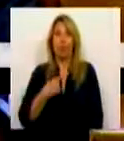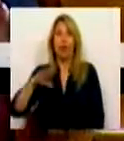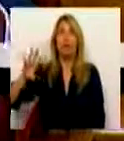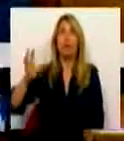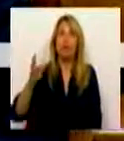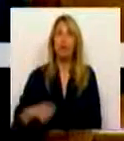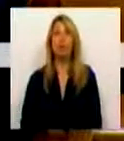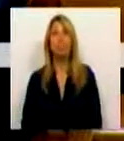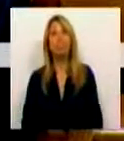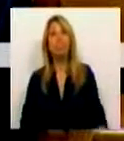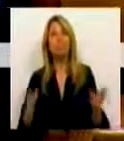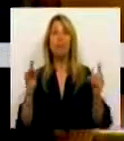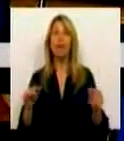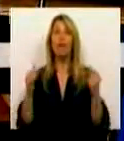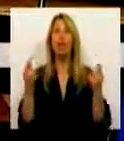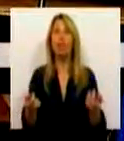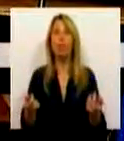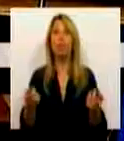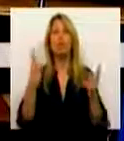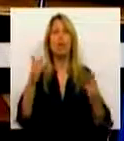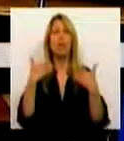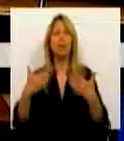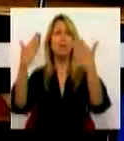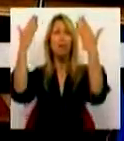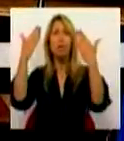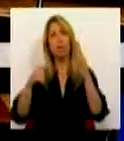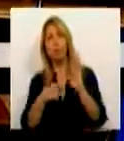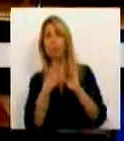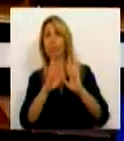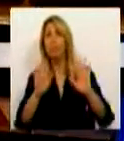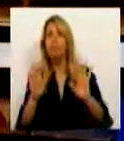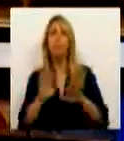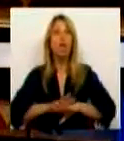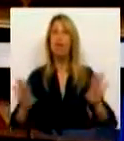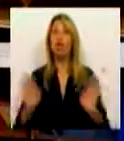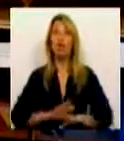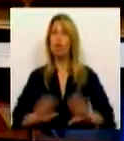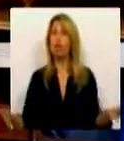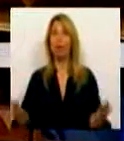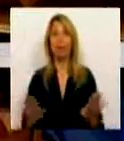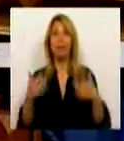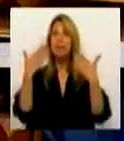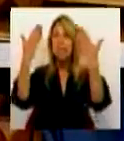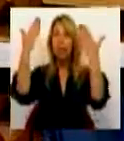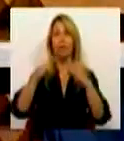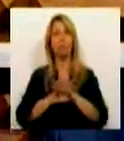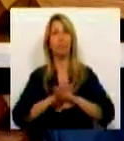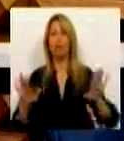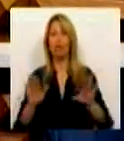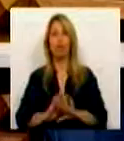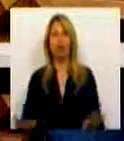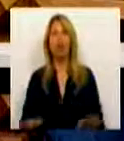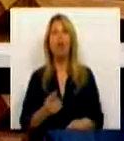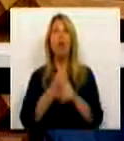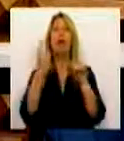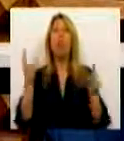E, depois destas saudações, basta de saudações. Porque aquilo, em termos